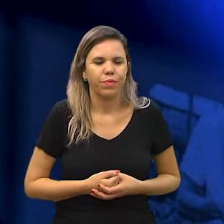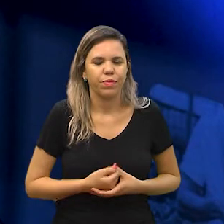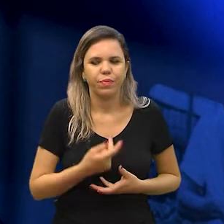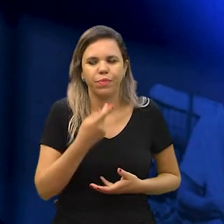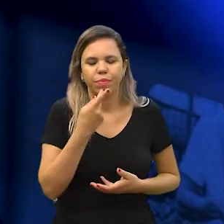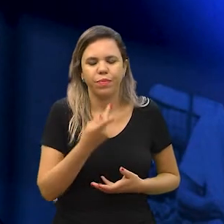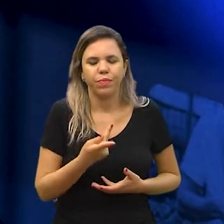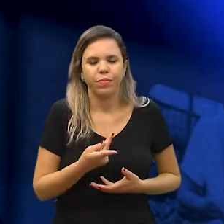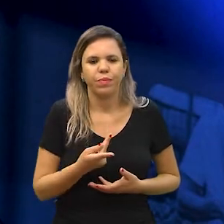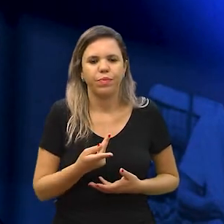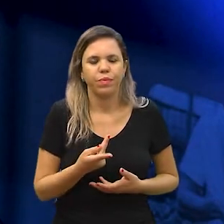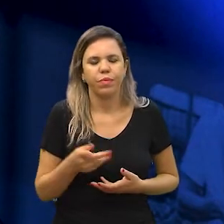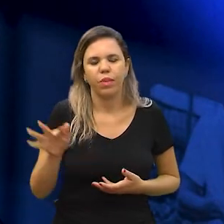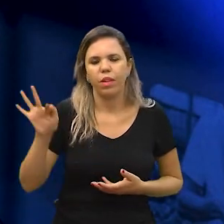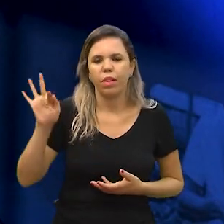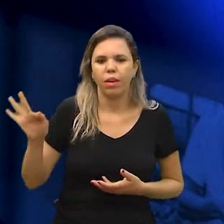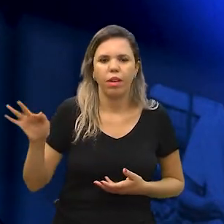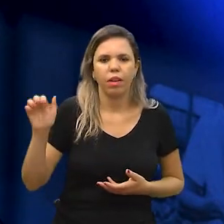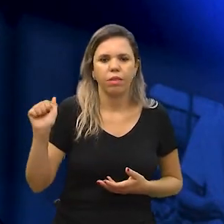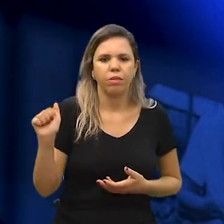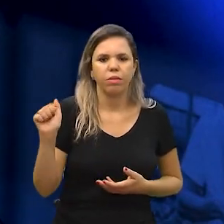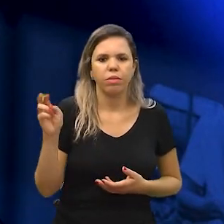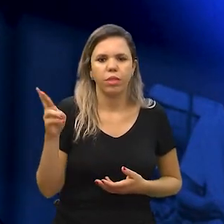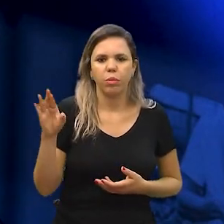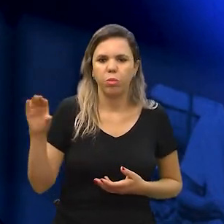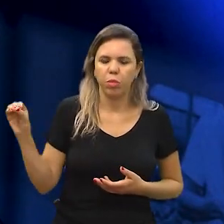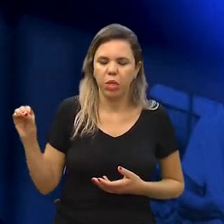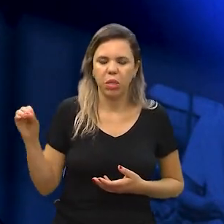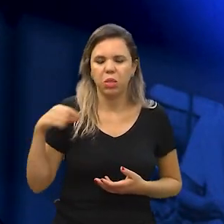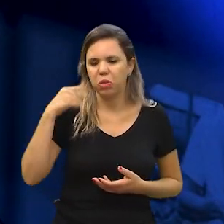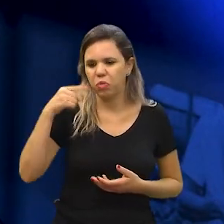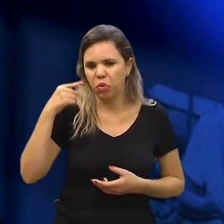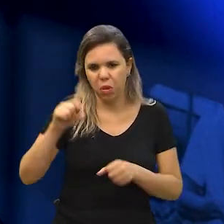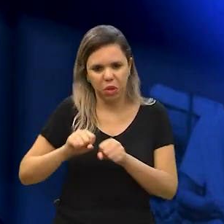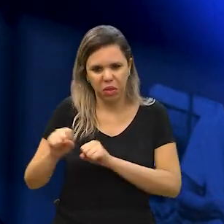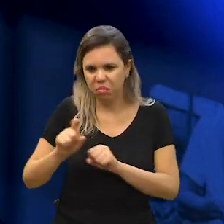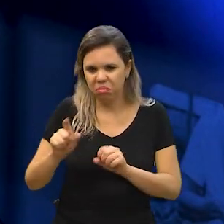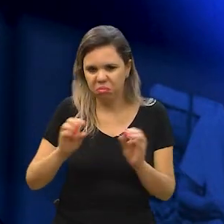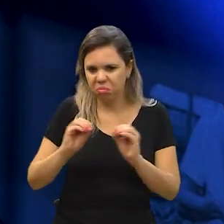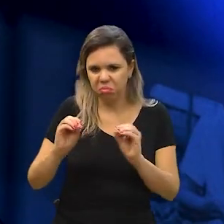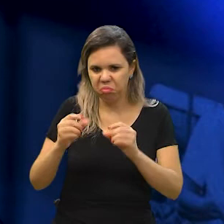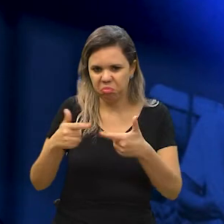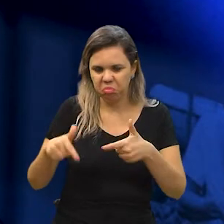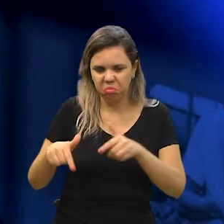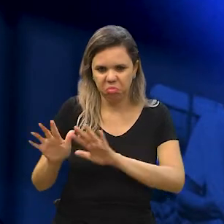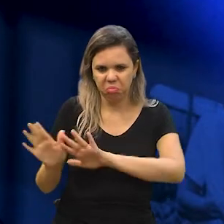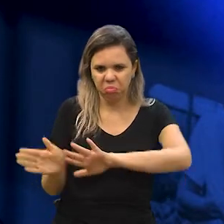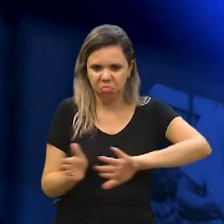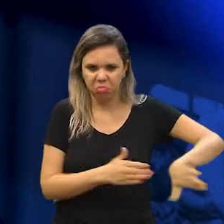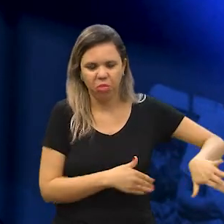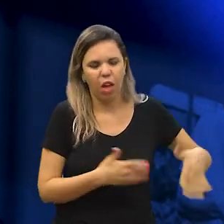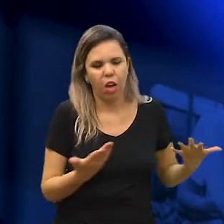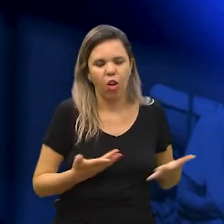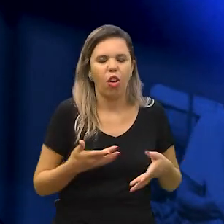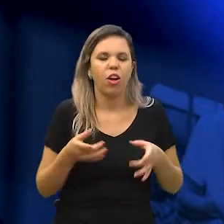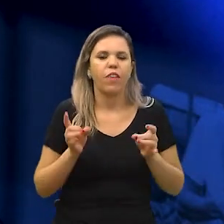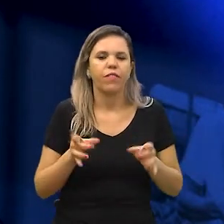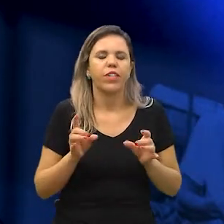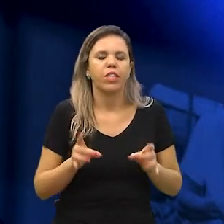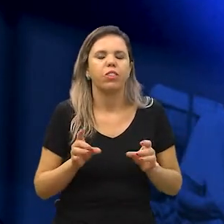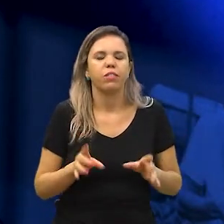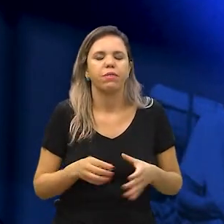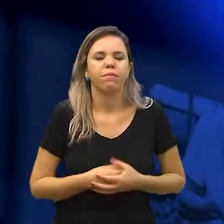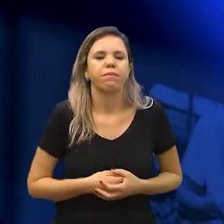Vou te falar que o Fabrício advogado praticamente nem existe mais, assim, porque uma vez que a gente entra nessa, né, é difícil acho que um